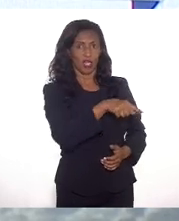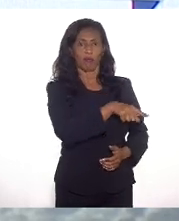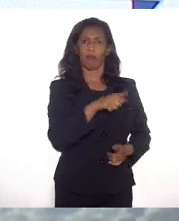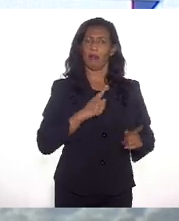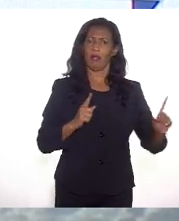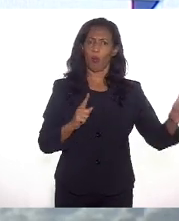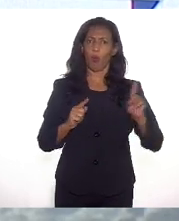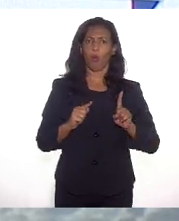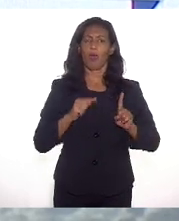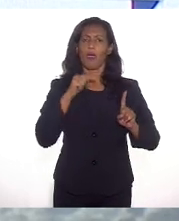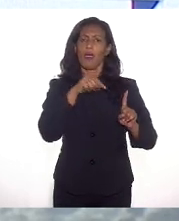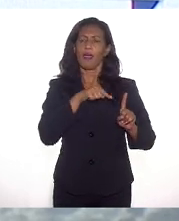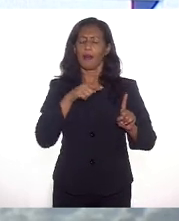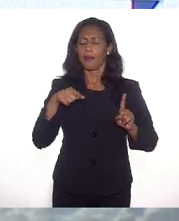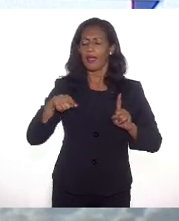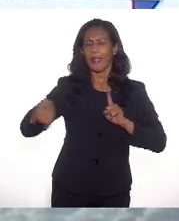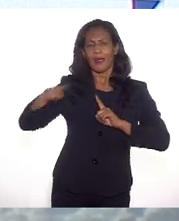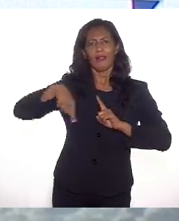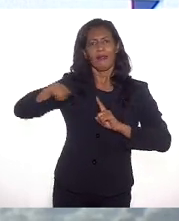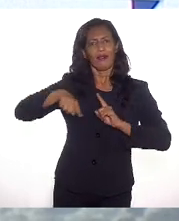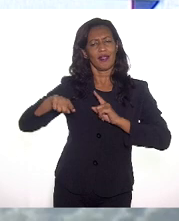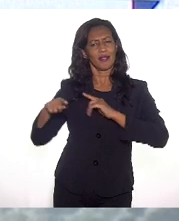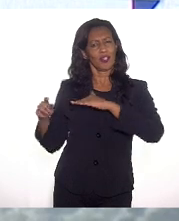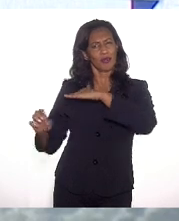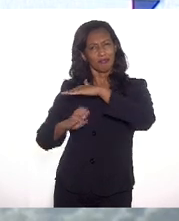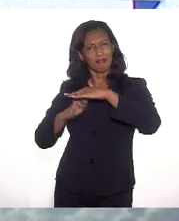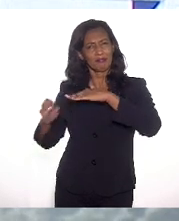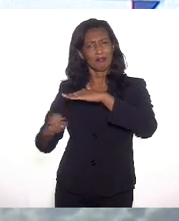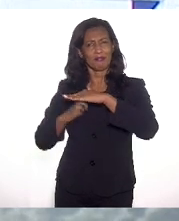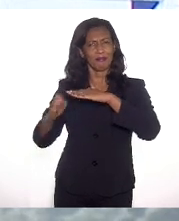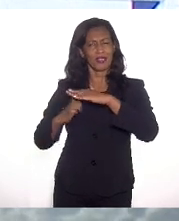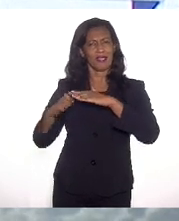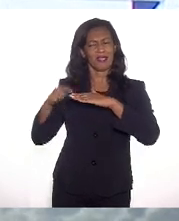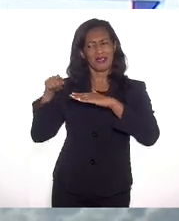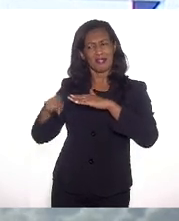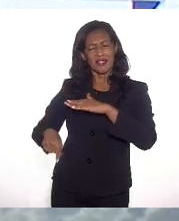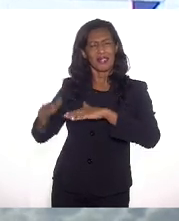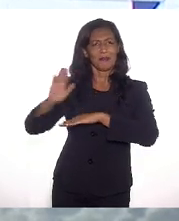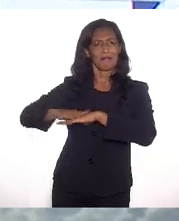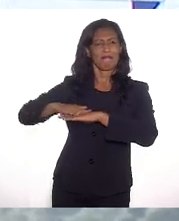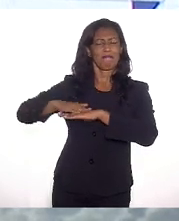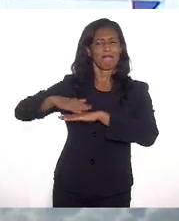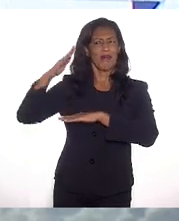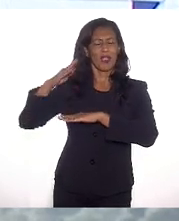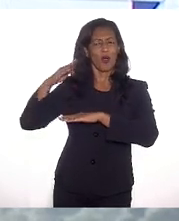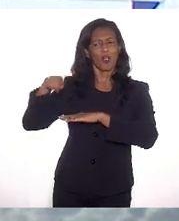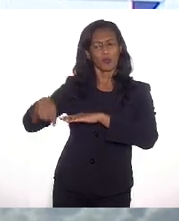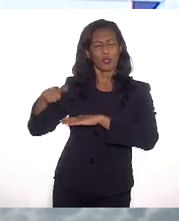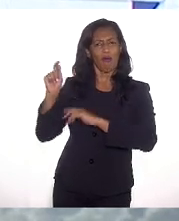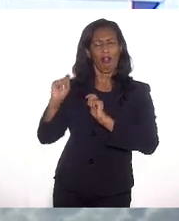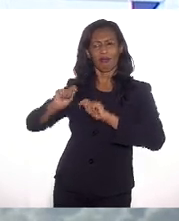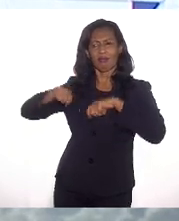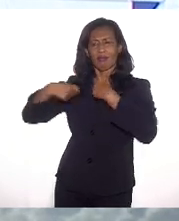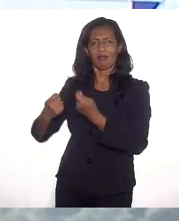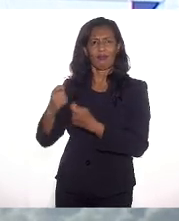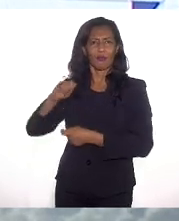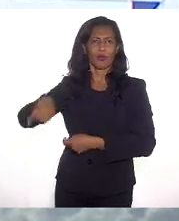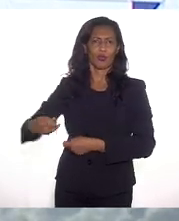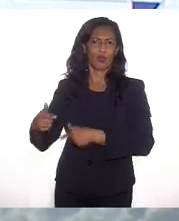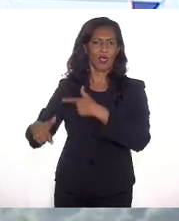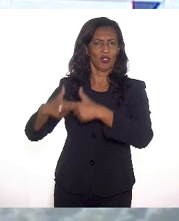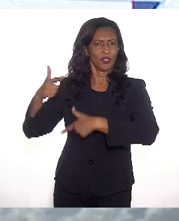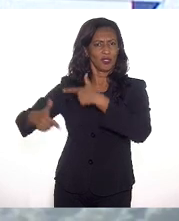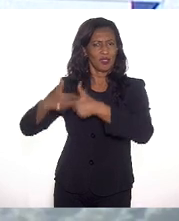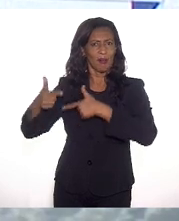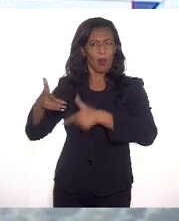era pegar esses empreendedores, esses que são muitas vezes, Washington, os nossos maiores empregadores, e também, Alexandre, salvar